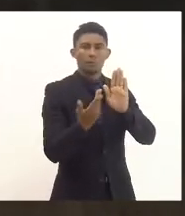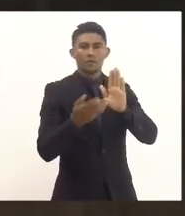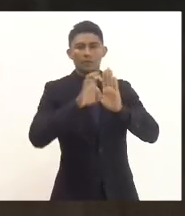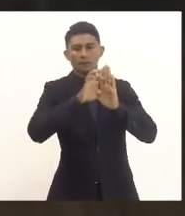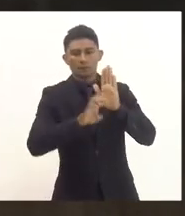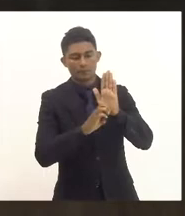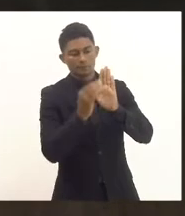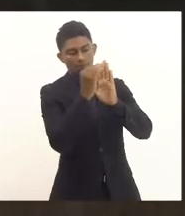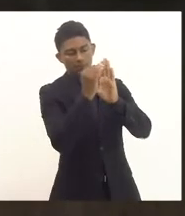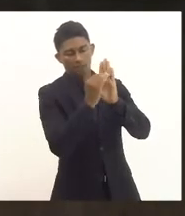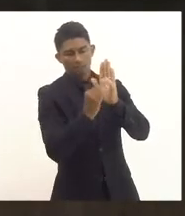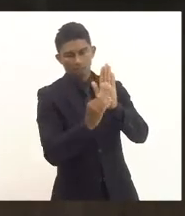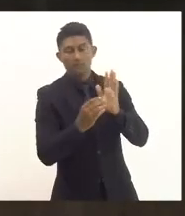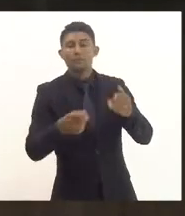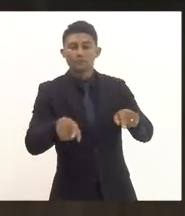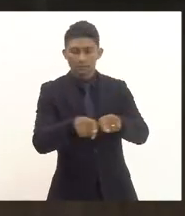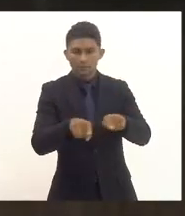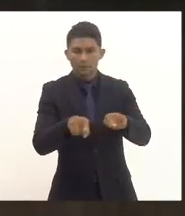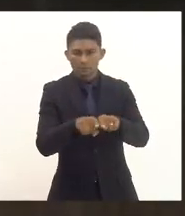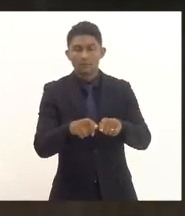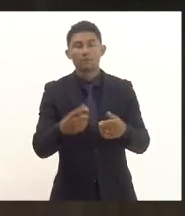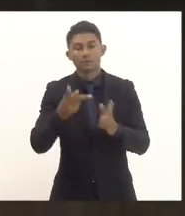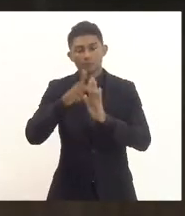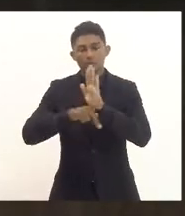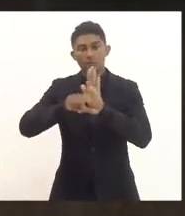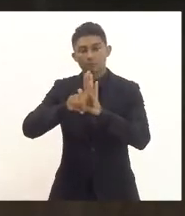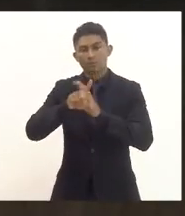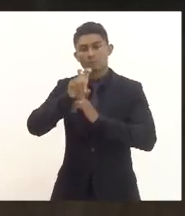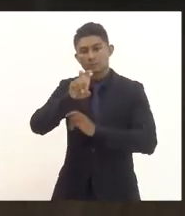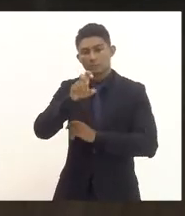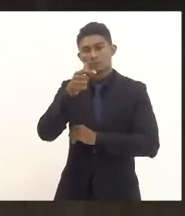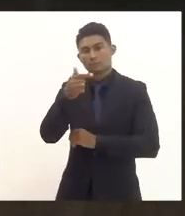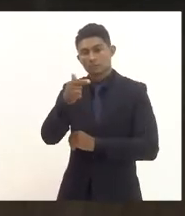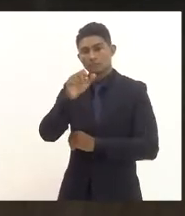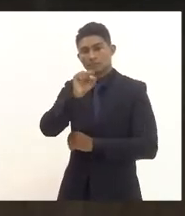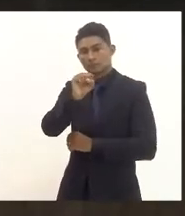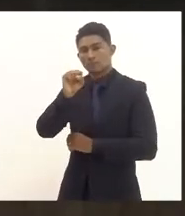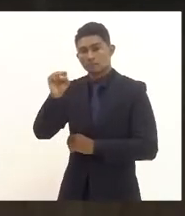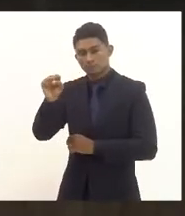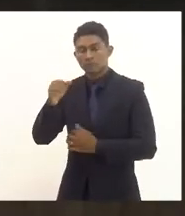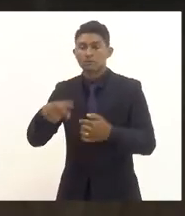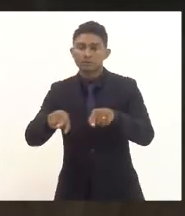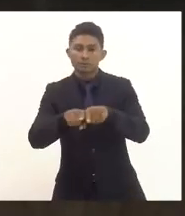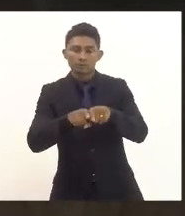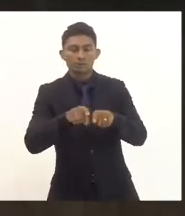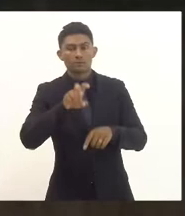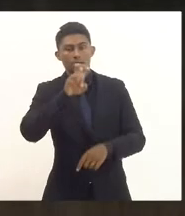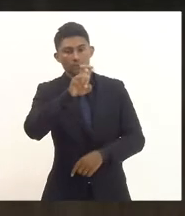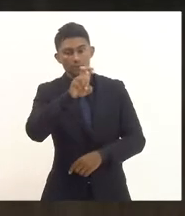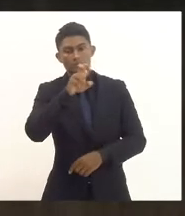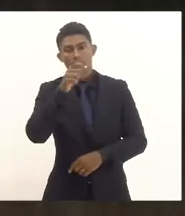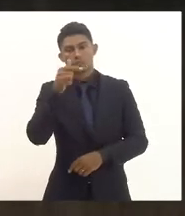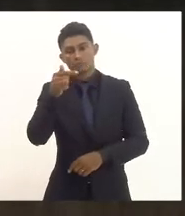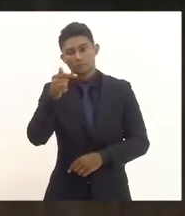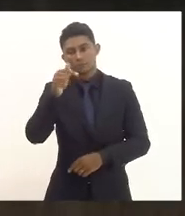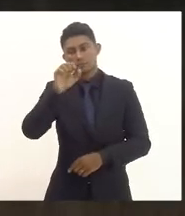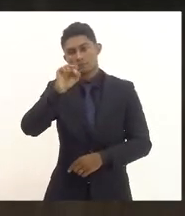Também vieram os projetos de lei 5788 e 5787